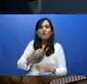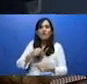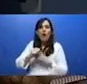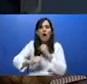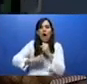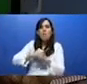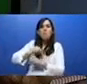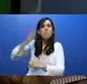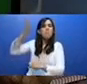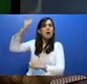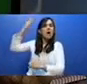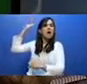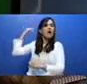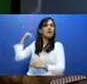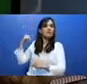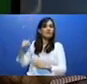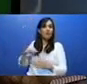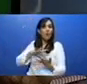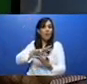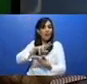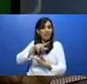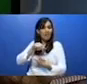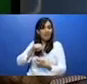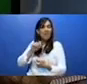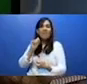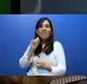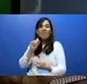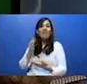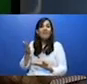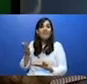tempo no nosso planeta. São os